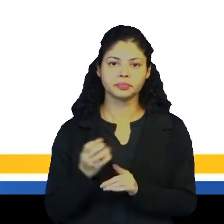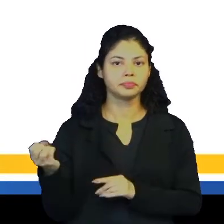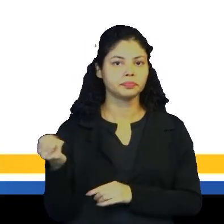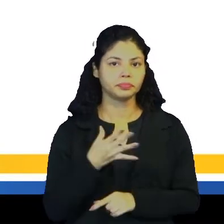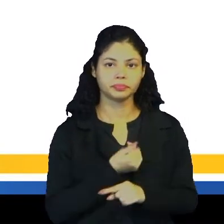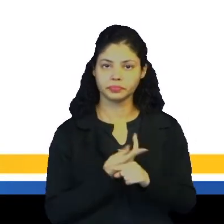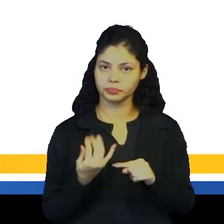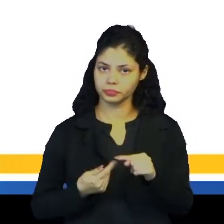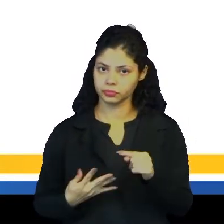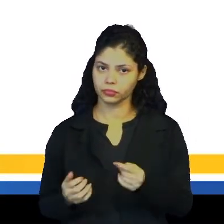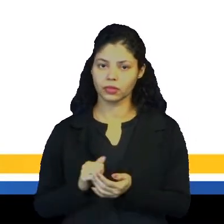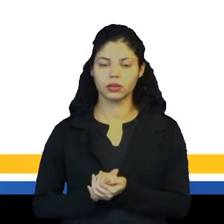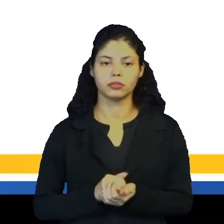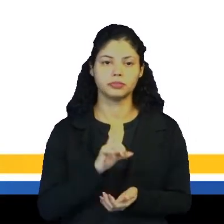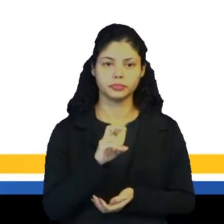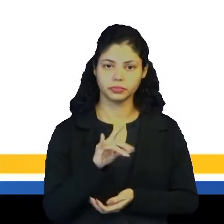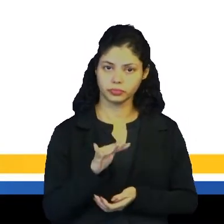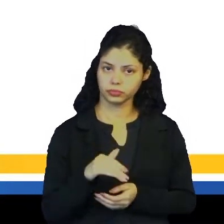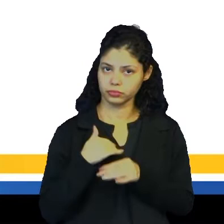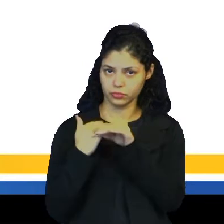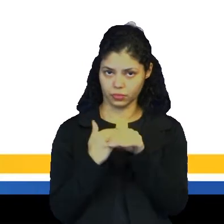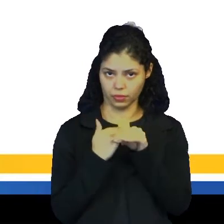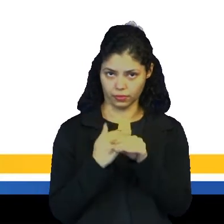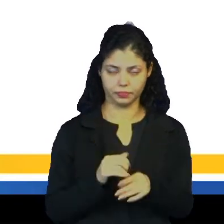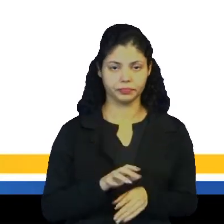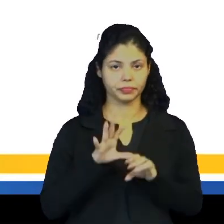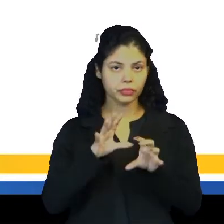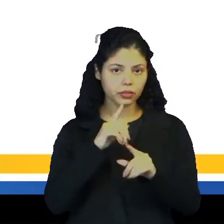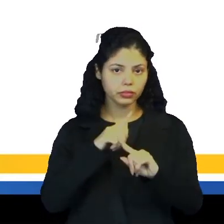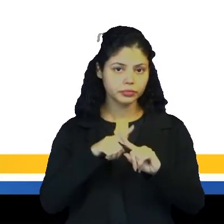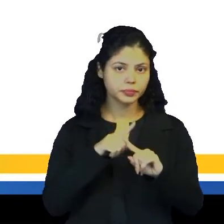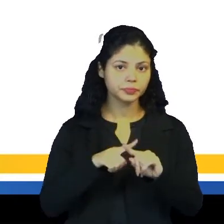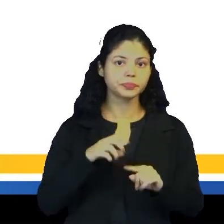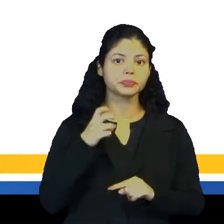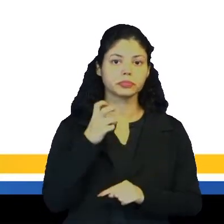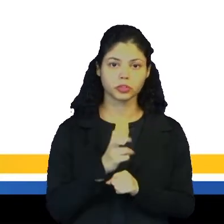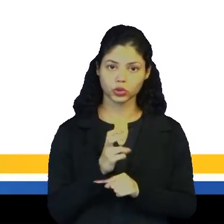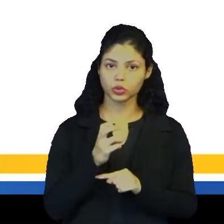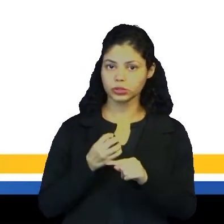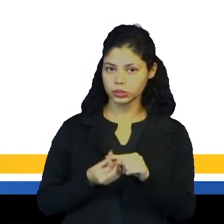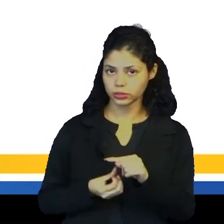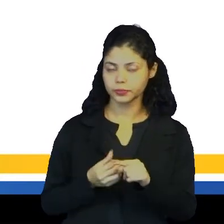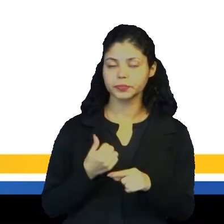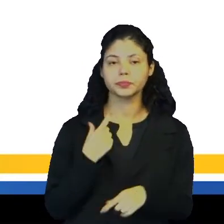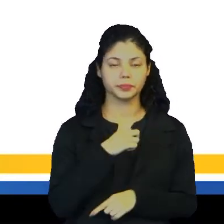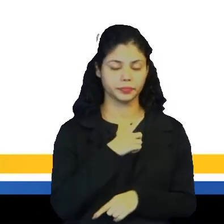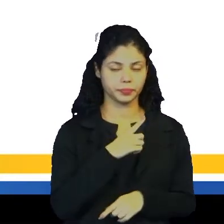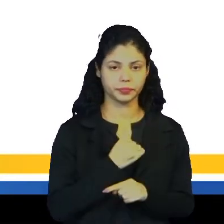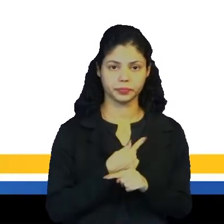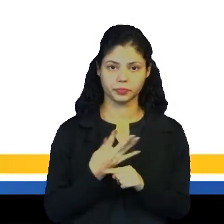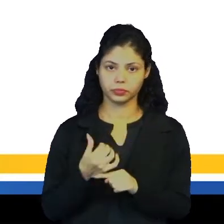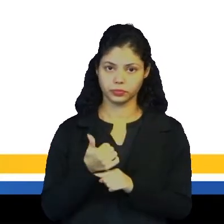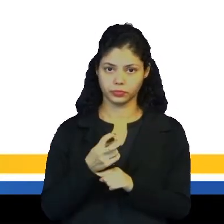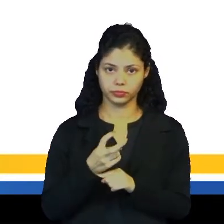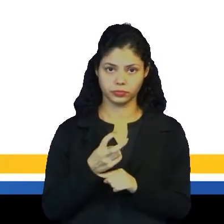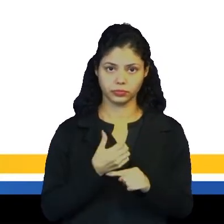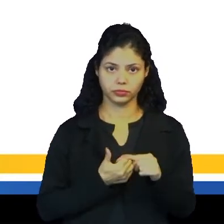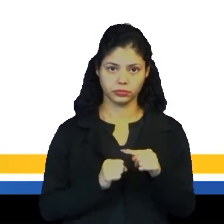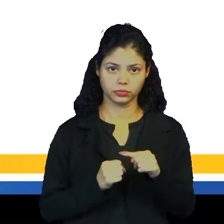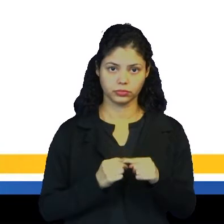nova fração com os denominadores iguais. Quando eu multiplico 5/6 por 3, eu obtenho a fração